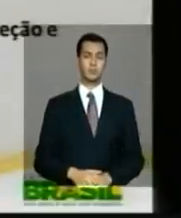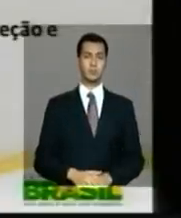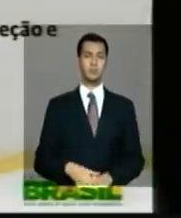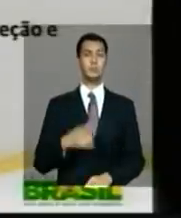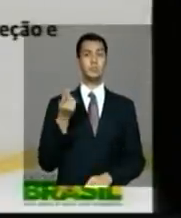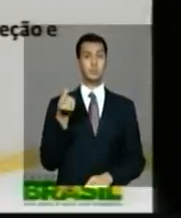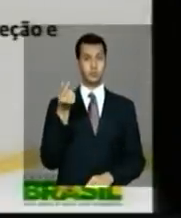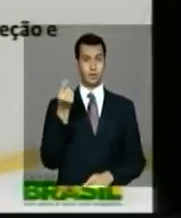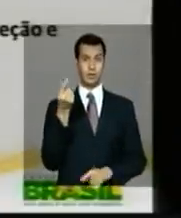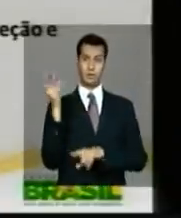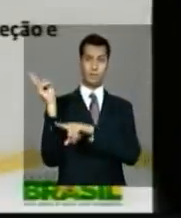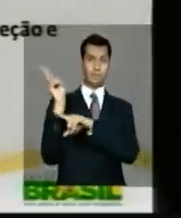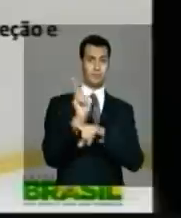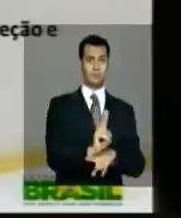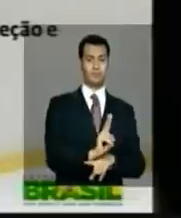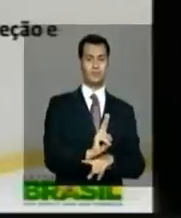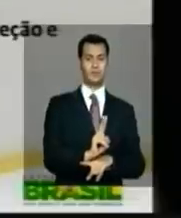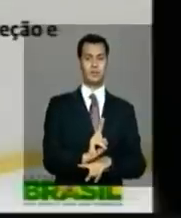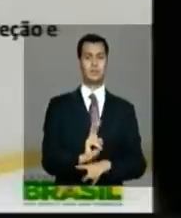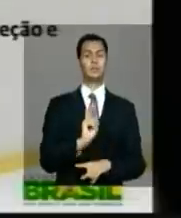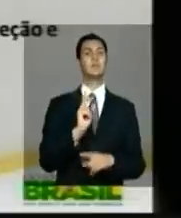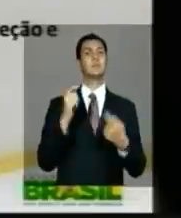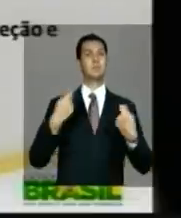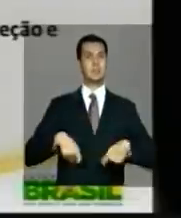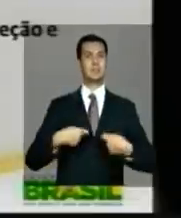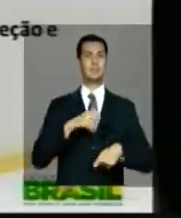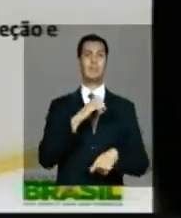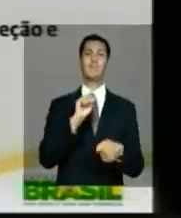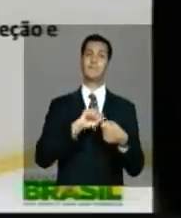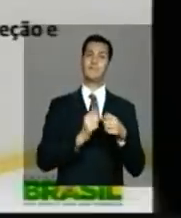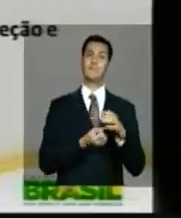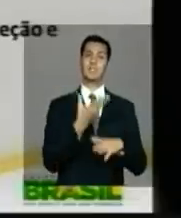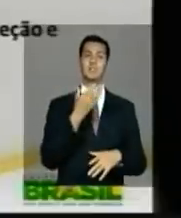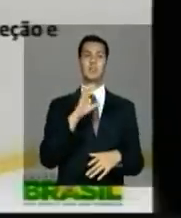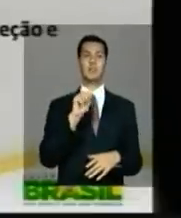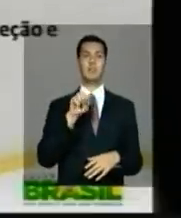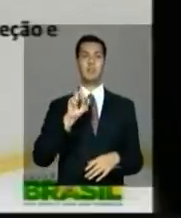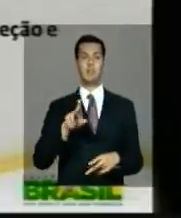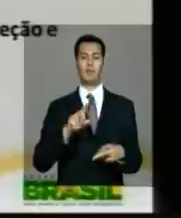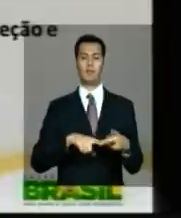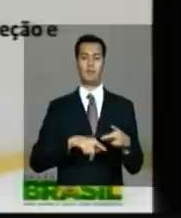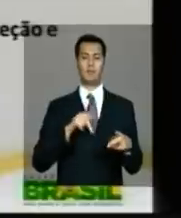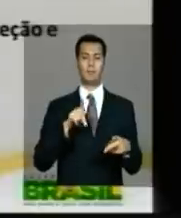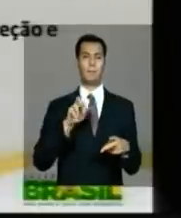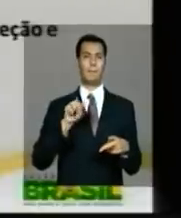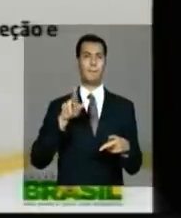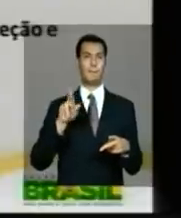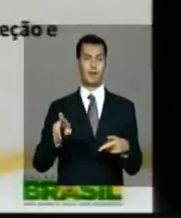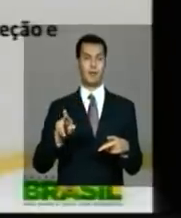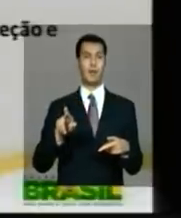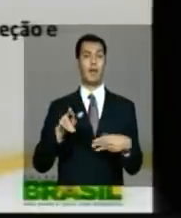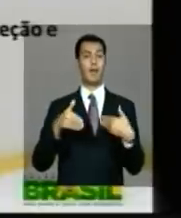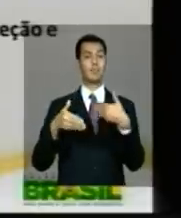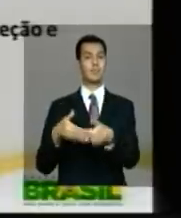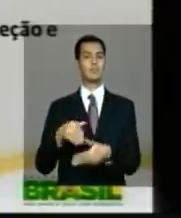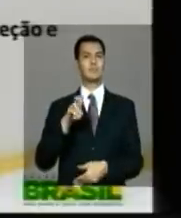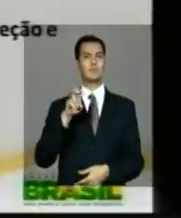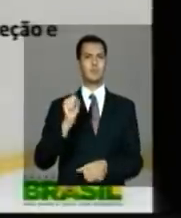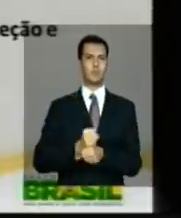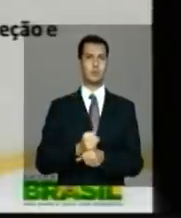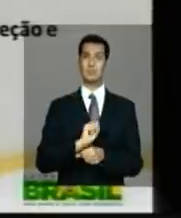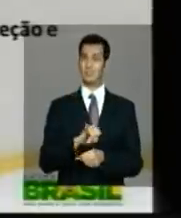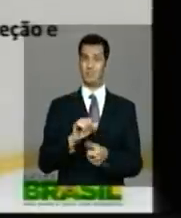acesso a crédito eh quem fizer Car e pra no prazo de 5 anos quem não o fizer não terá acesso a crédito